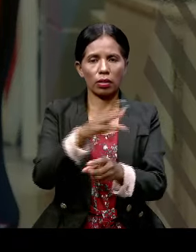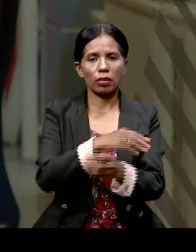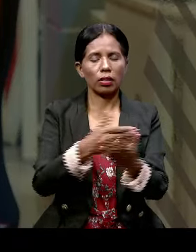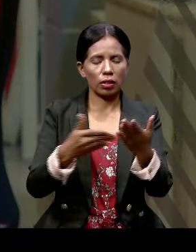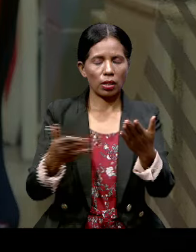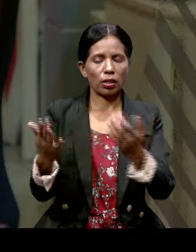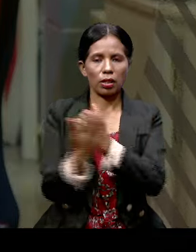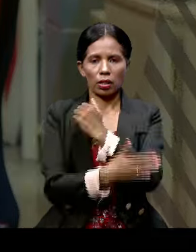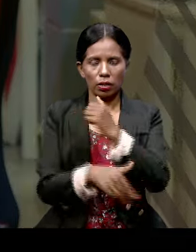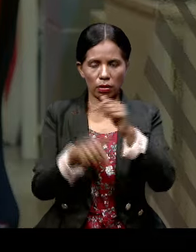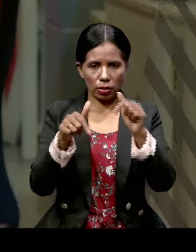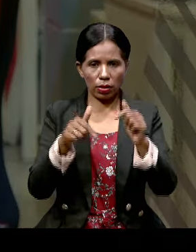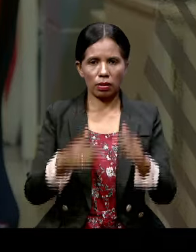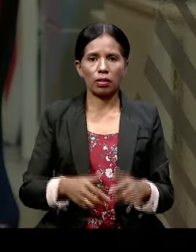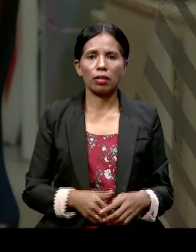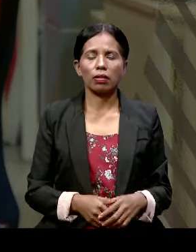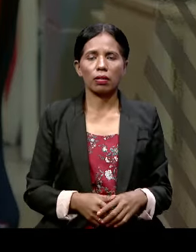relarang.